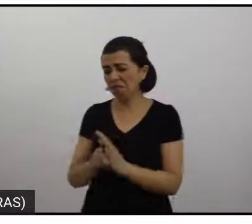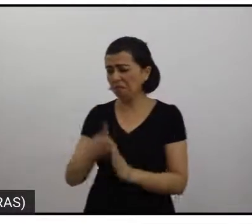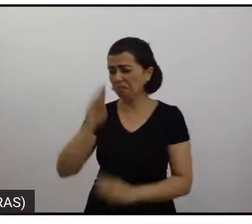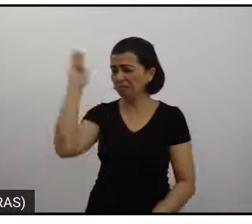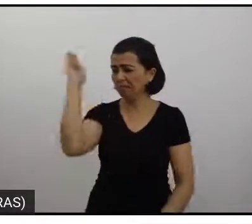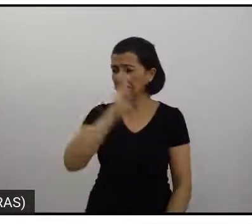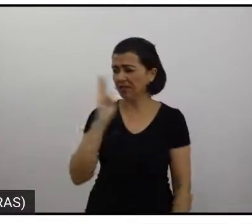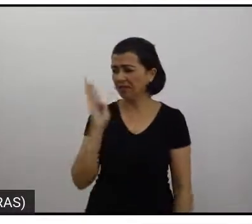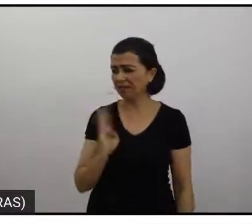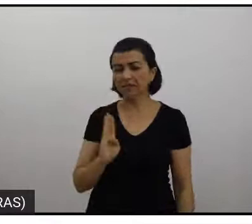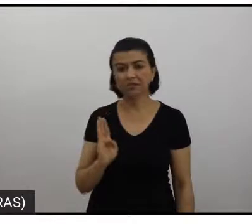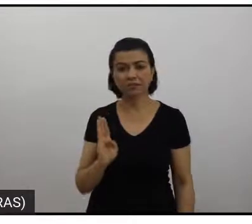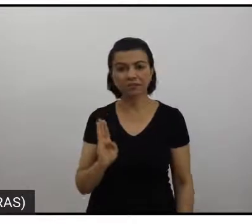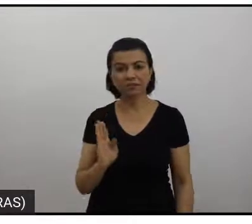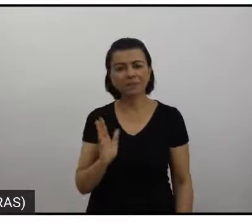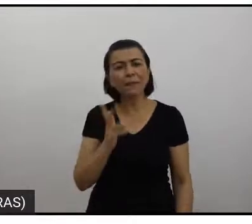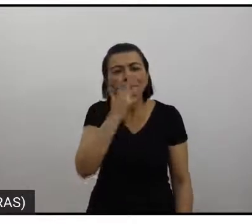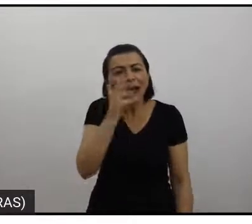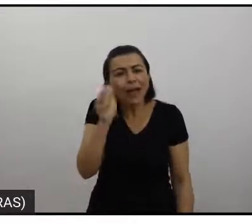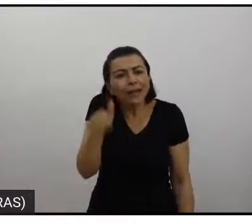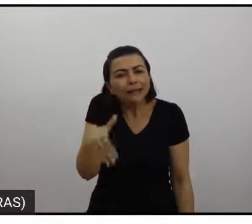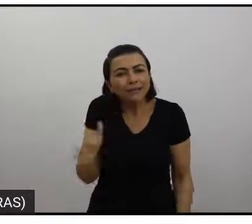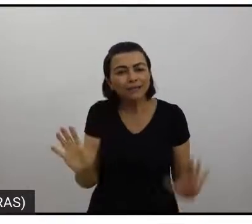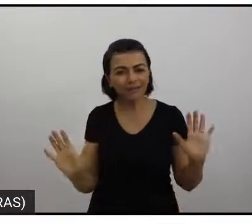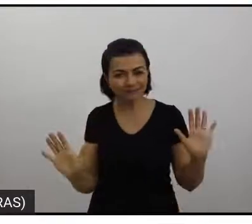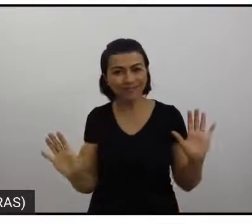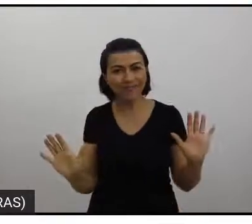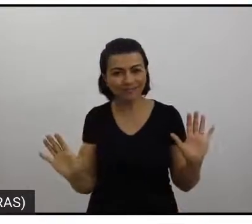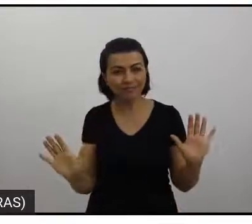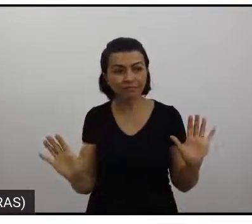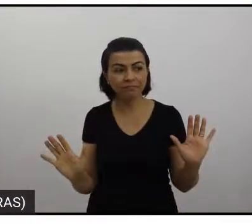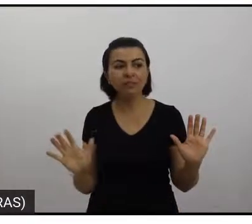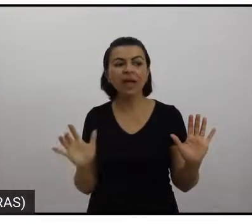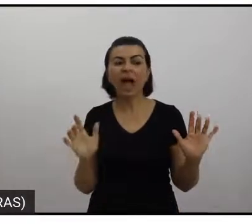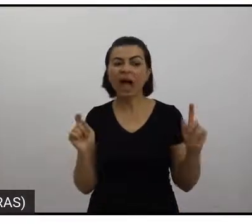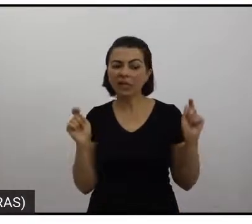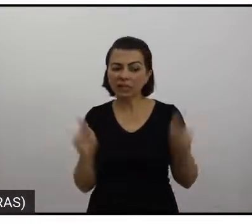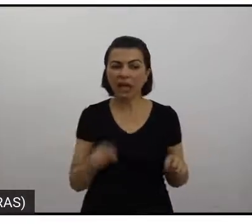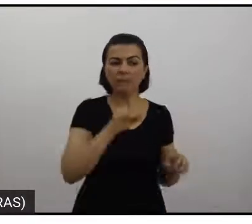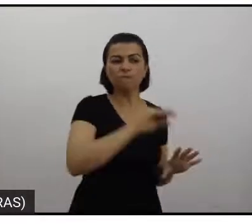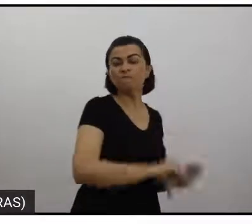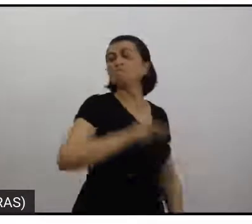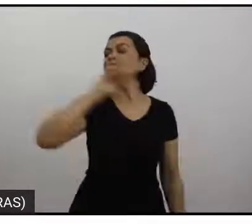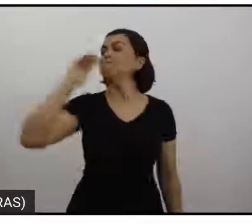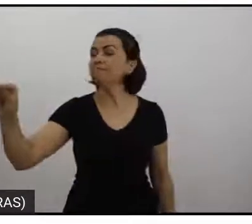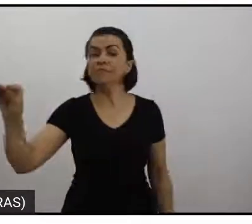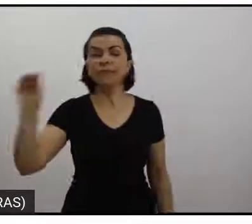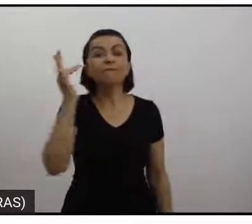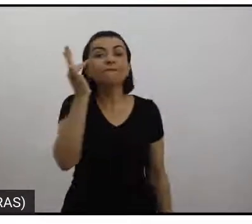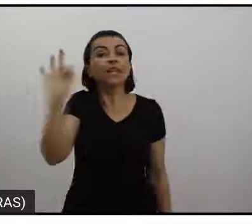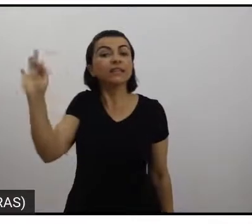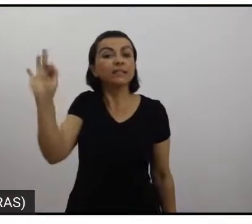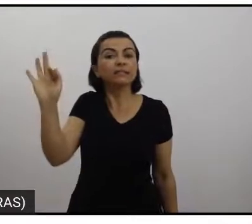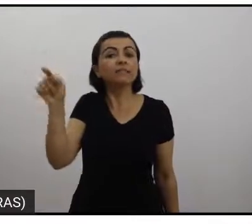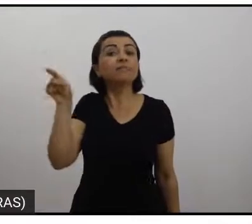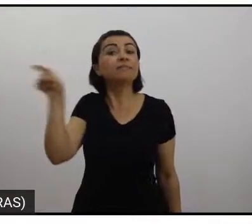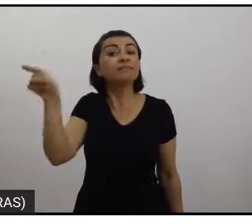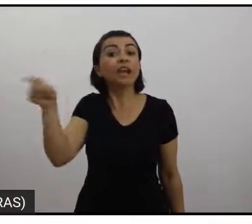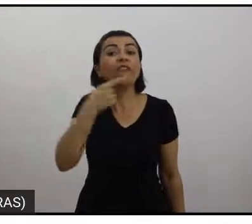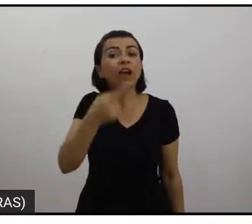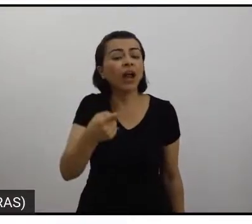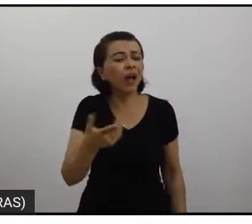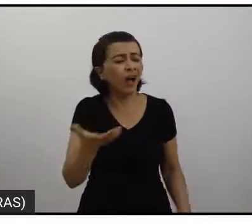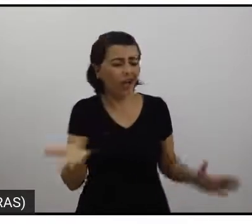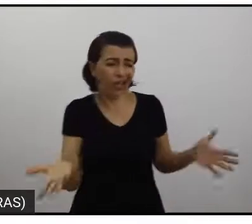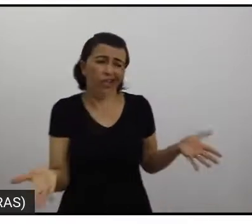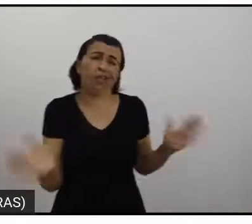latinos, América Latina. Aí eu fui vendo que, claro, que podia funcionar em qualquer lugar. E daí que nasceu o Parabolic People,